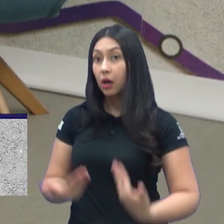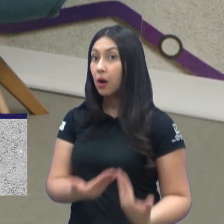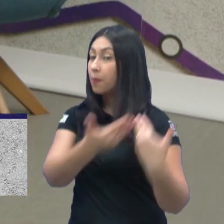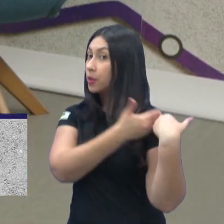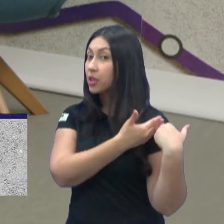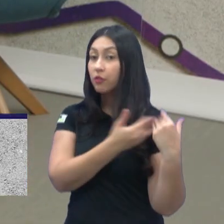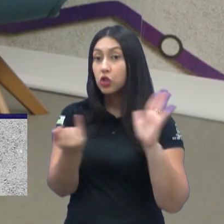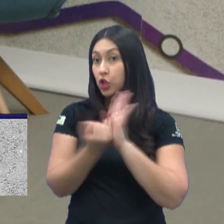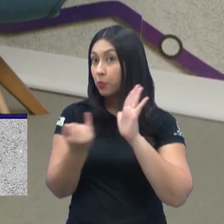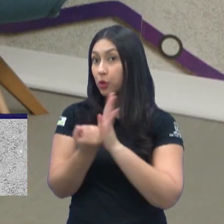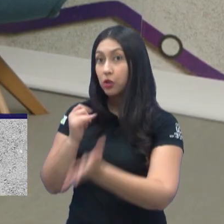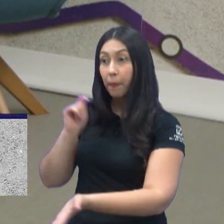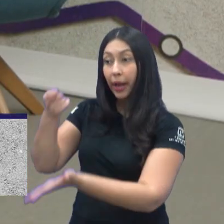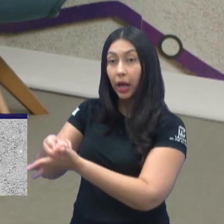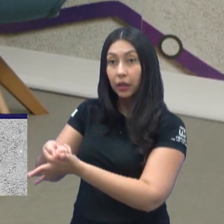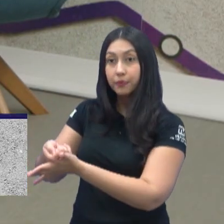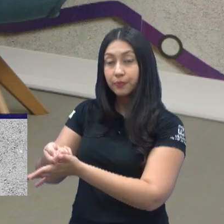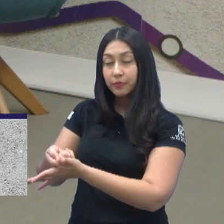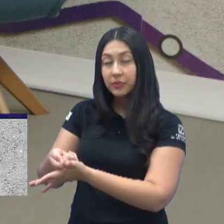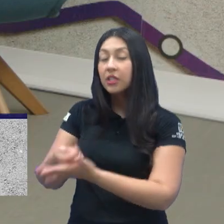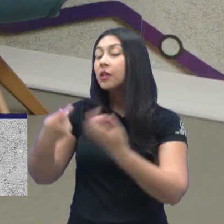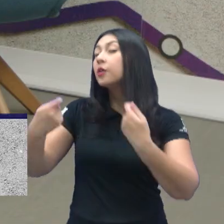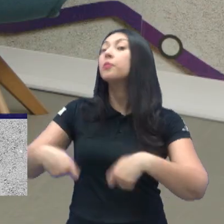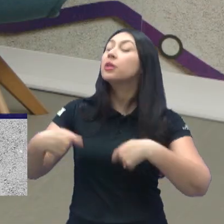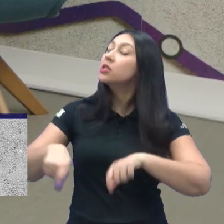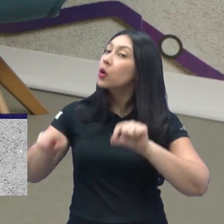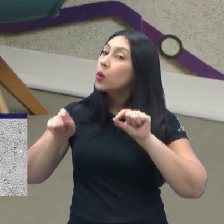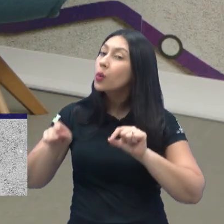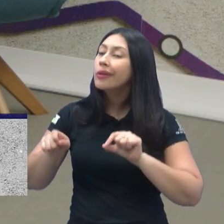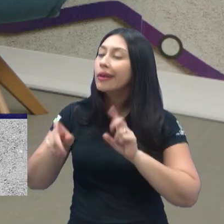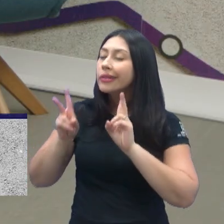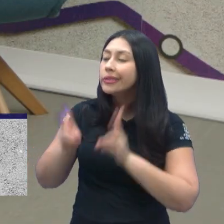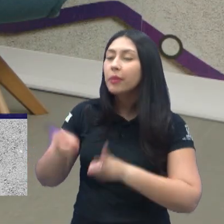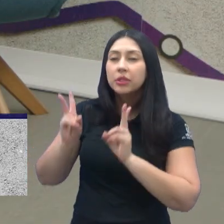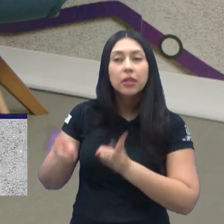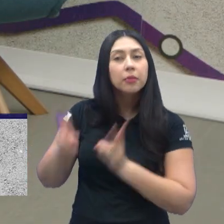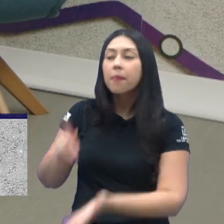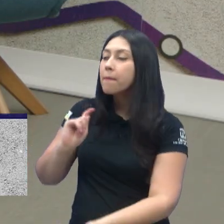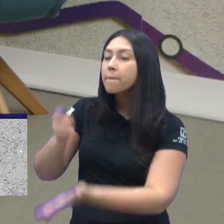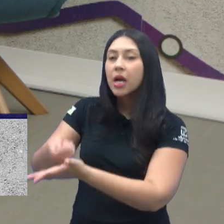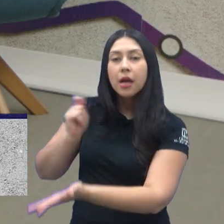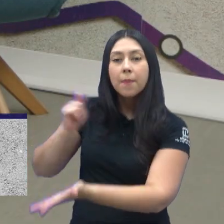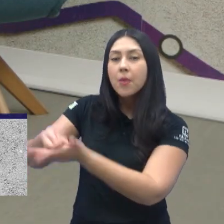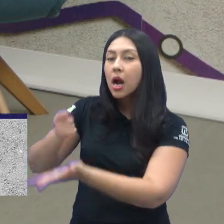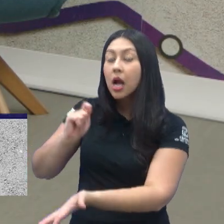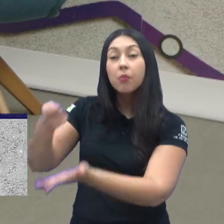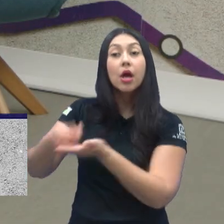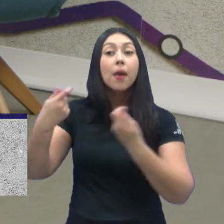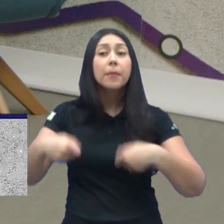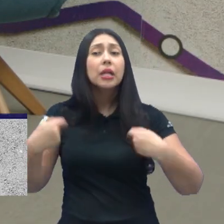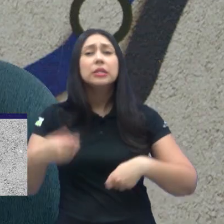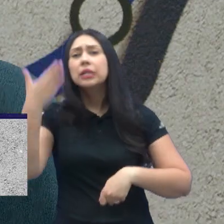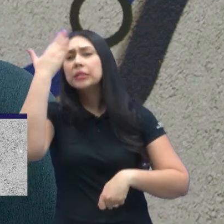as contribuições. É necessário que, assim, haja constância, né, desse autônomo. Ele precisa verificar qual é o